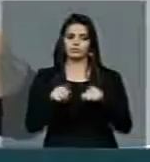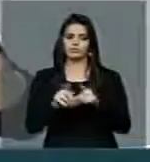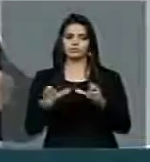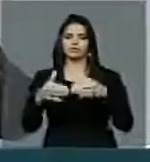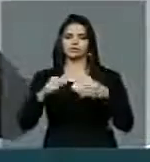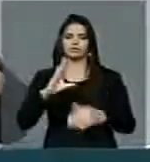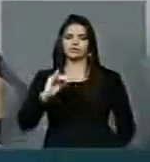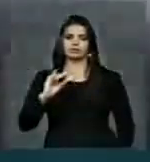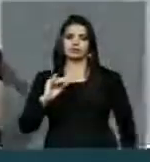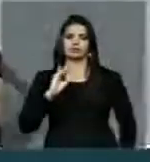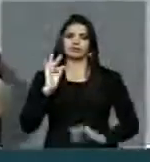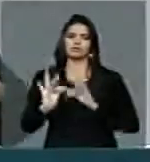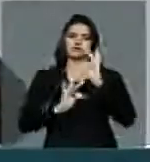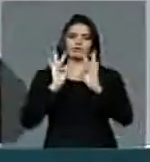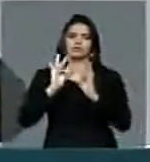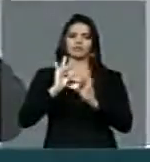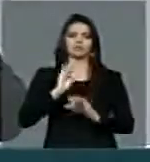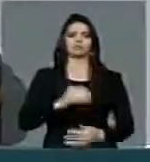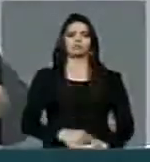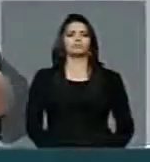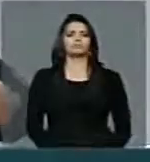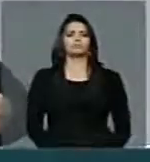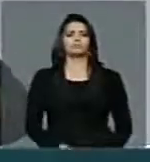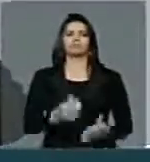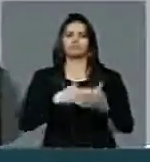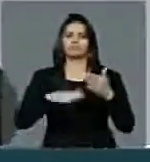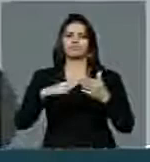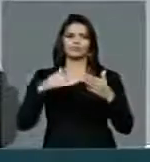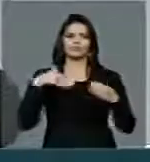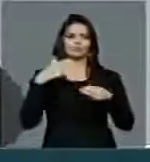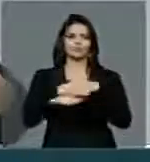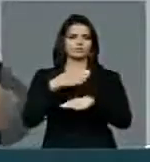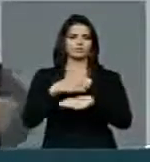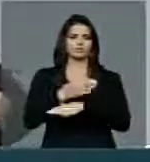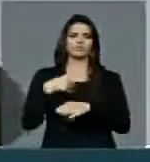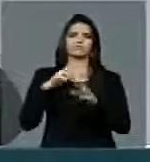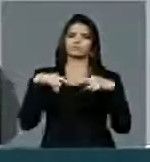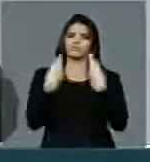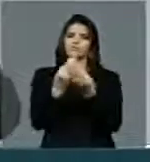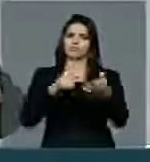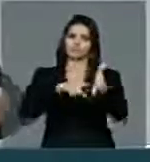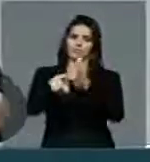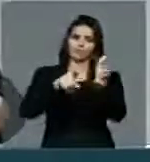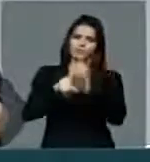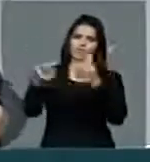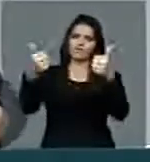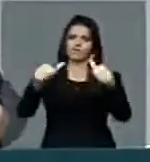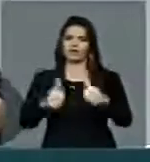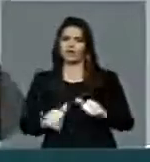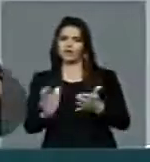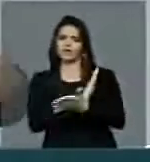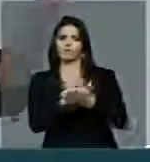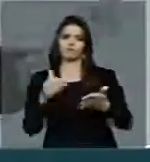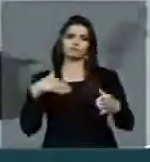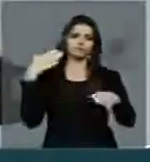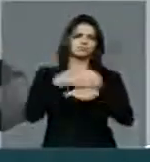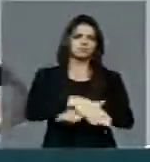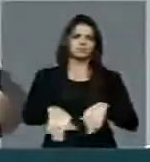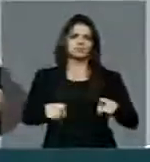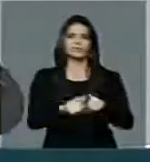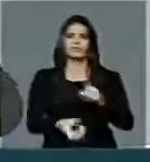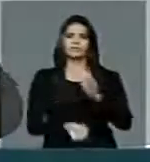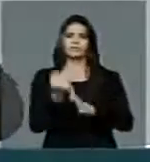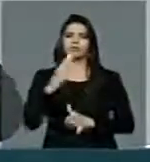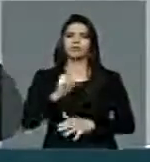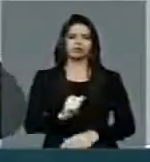ciência, segmento científico, todos estão sendo consultados, perguntados, avaliados, e alguns estão envolvidos, inclusive, na questão do